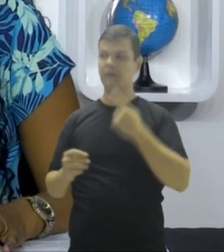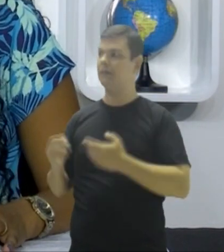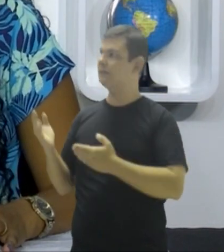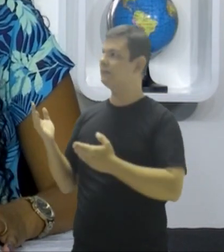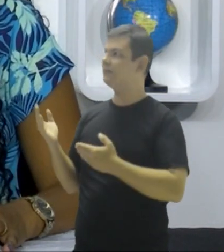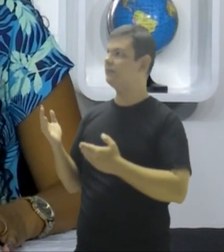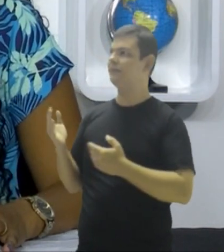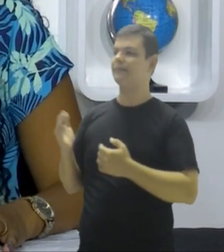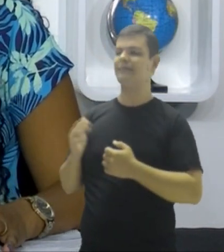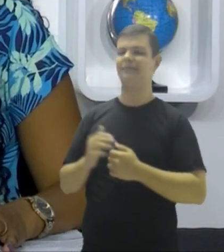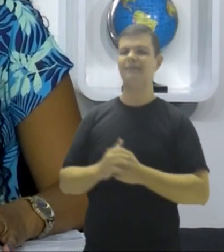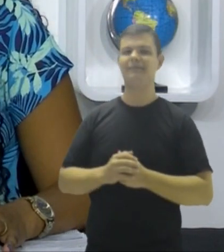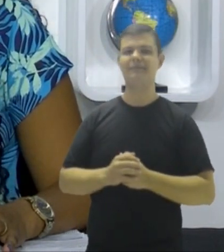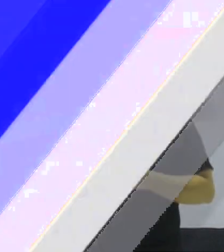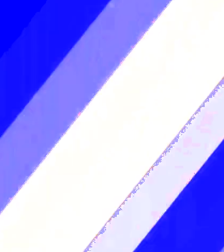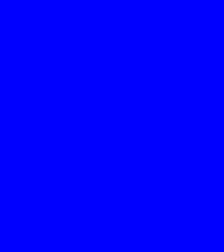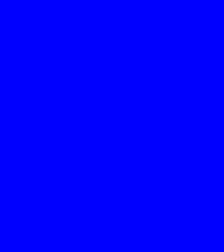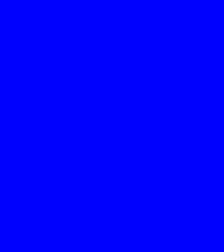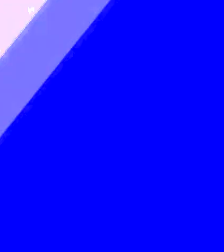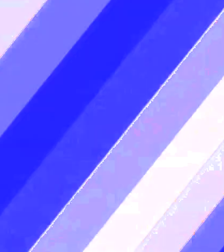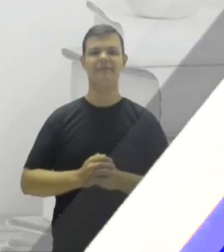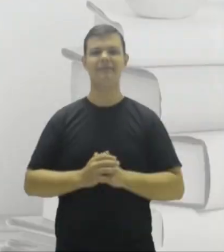gente.